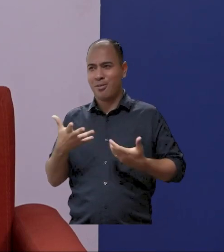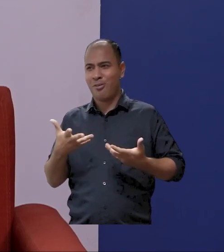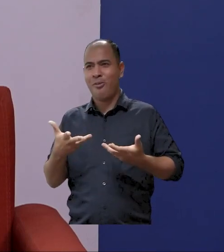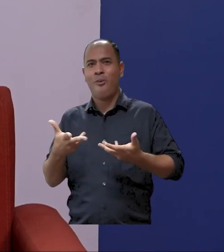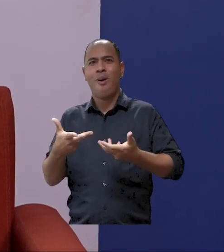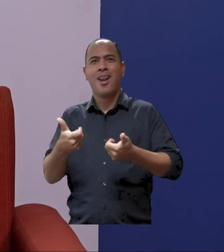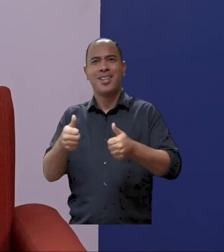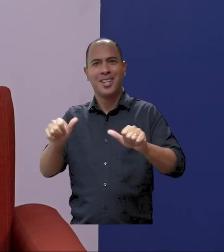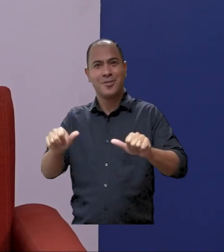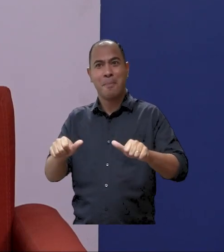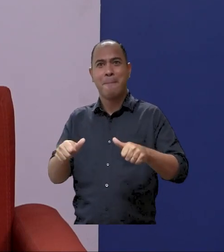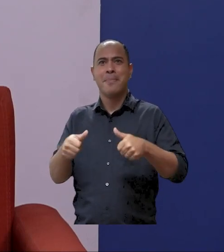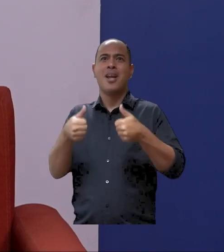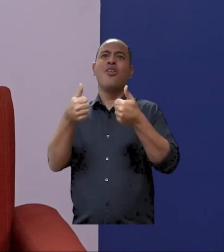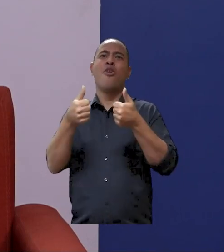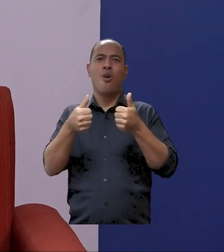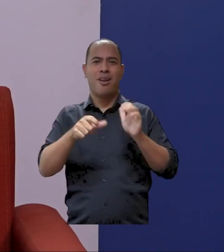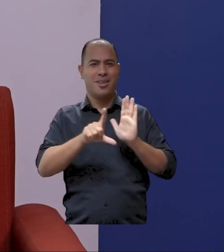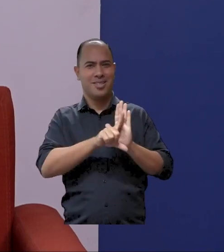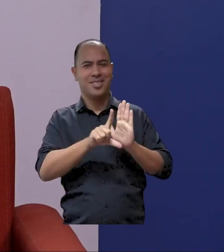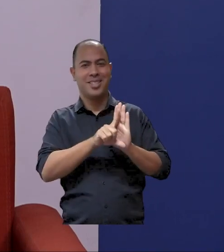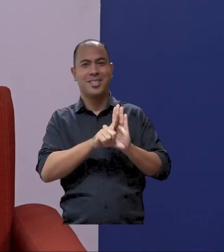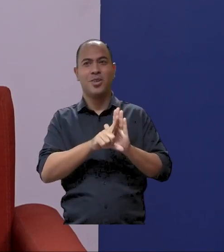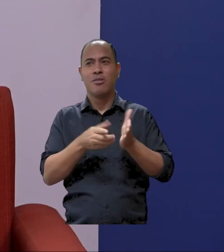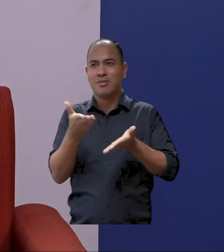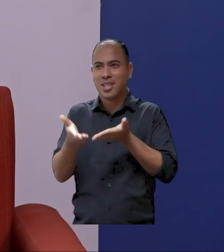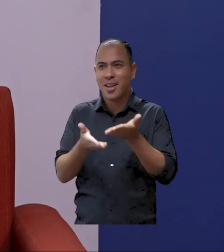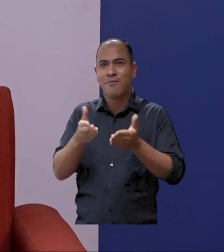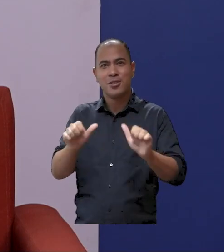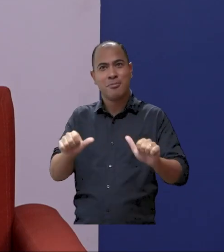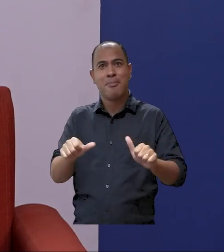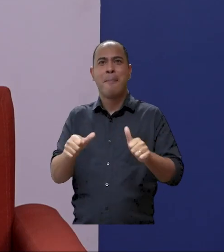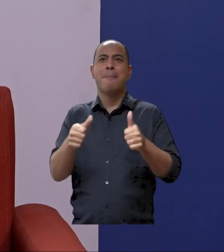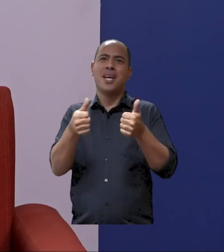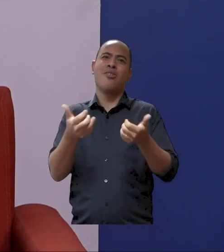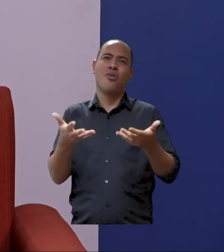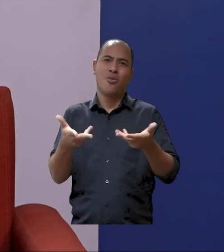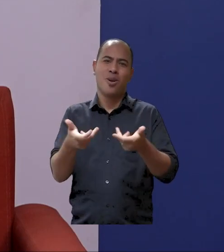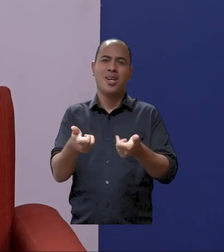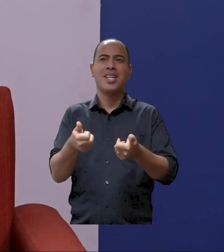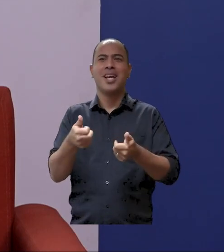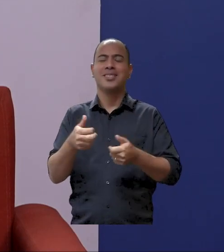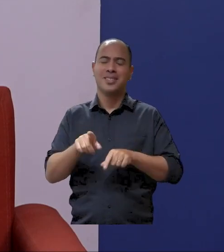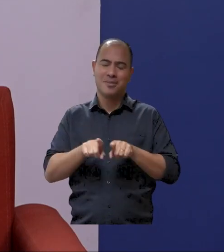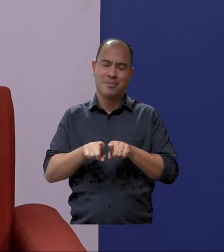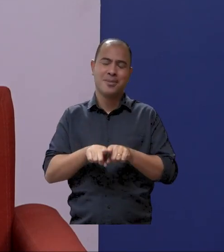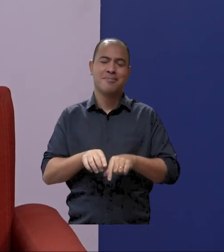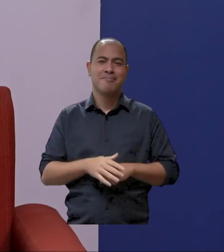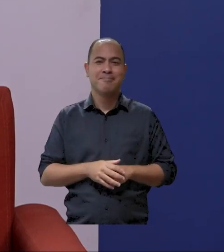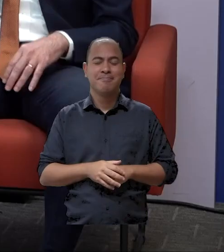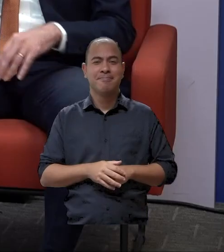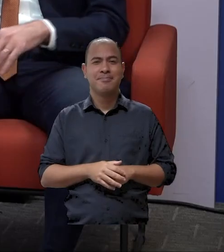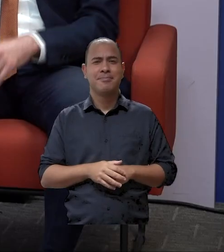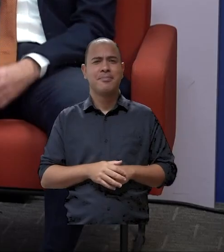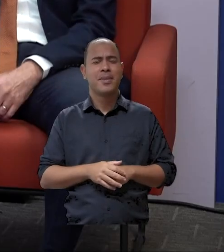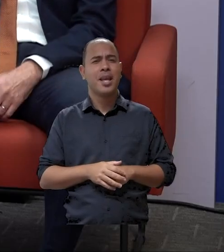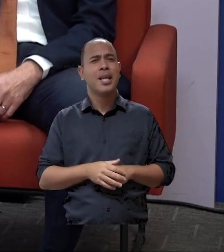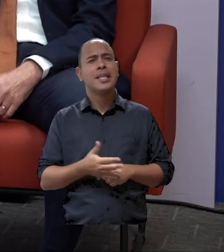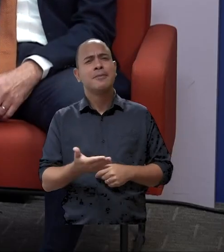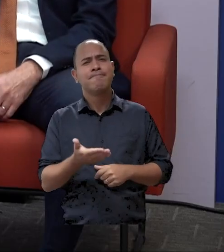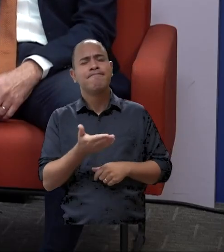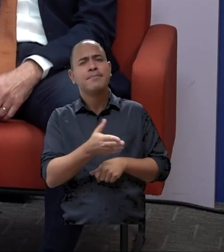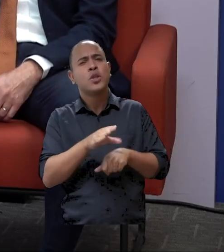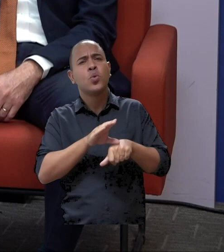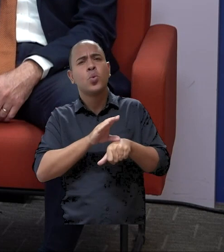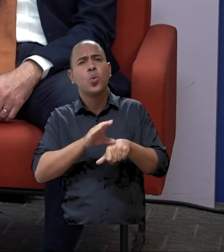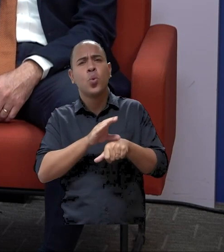na qualidade, né, da legislação, na qualidade dos serviços prestados pela Assembleia Legislativa à população. E procurador,